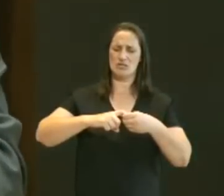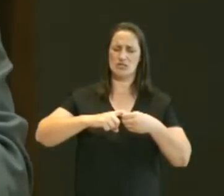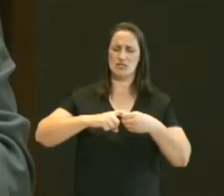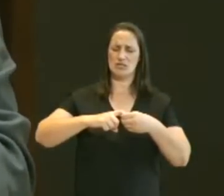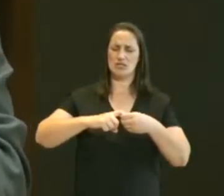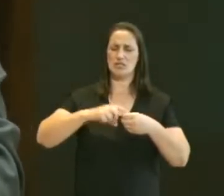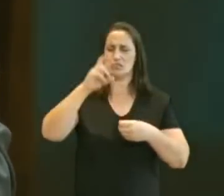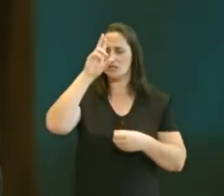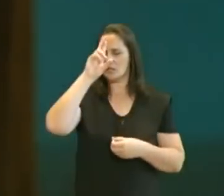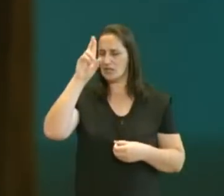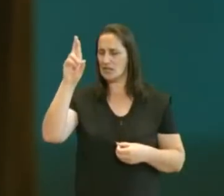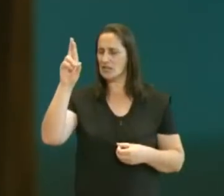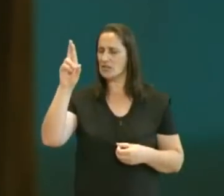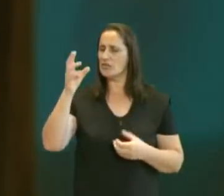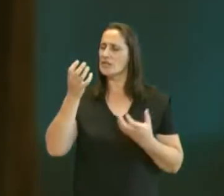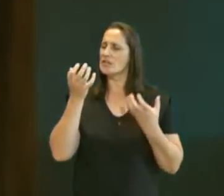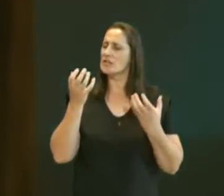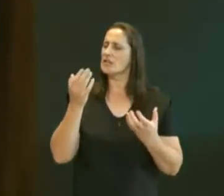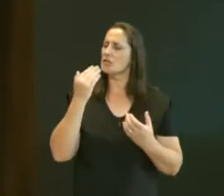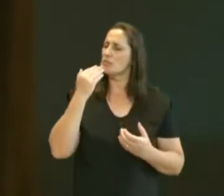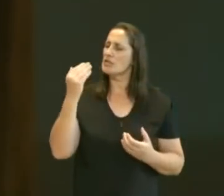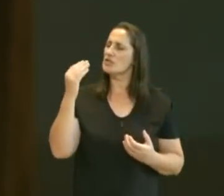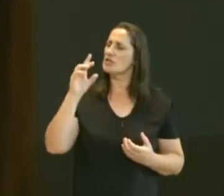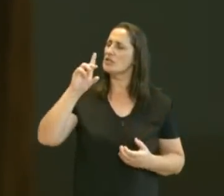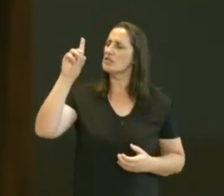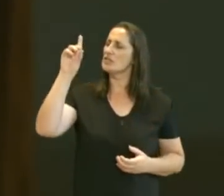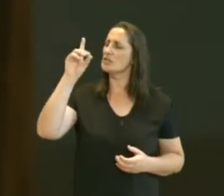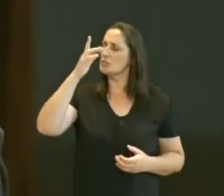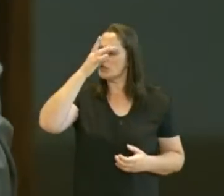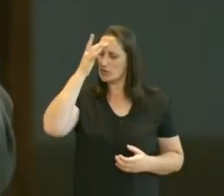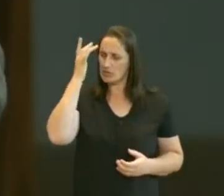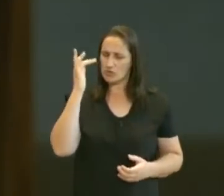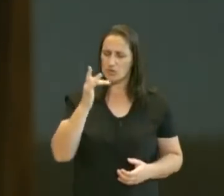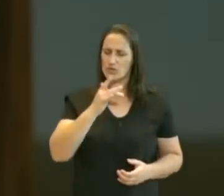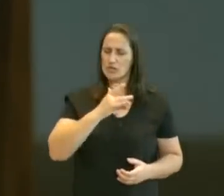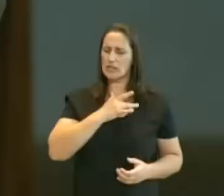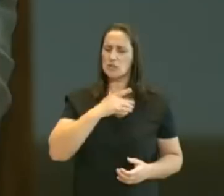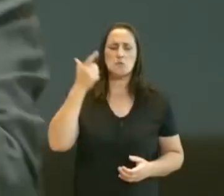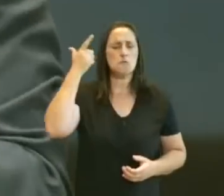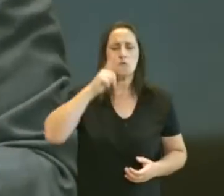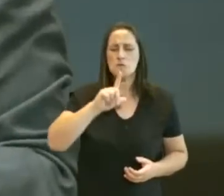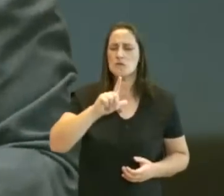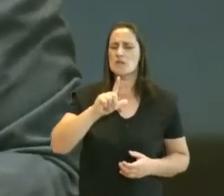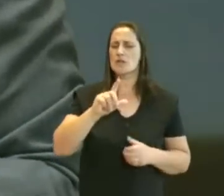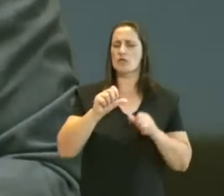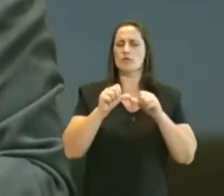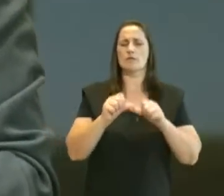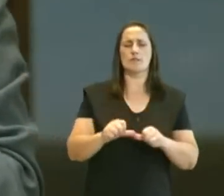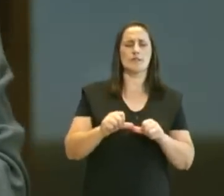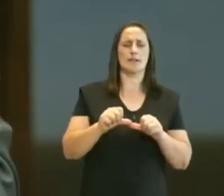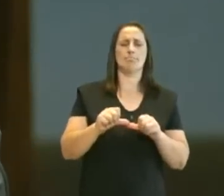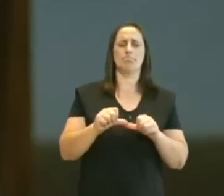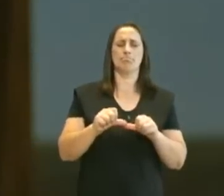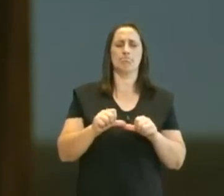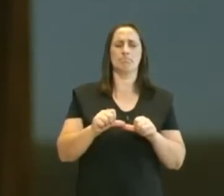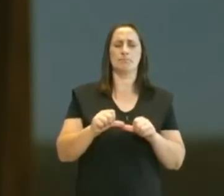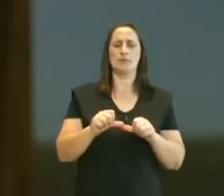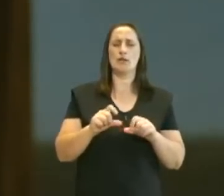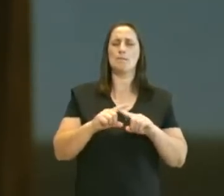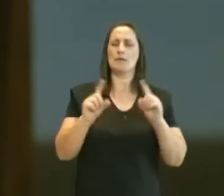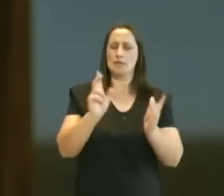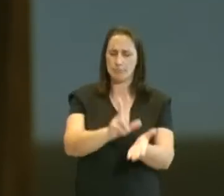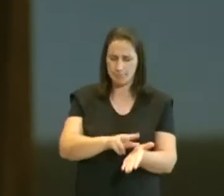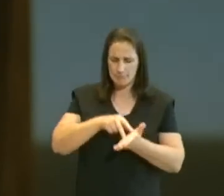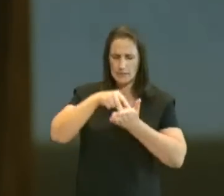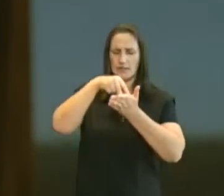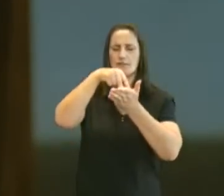E, Senhor, quero te pedir que aqueles que estão sendo tocados não consigam ficar onde estão mais, que se